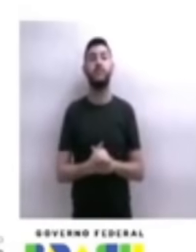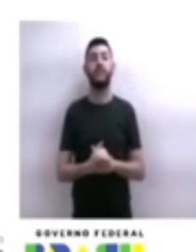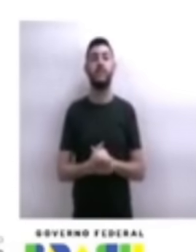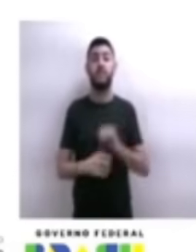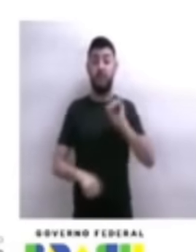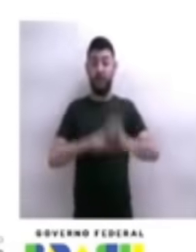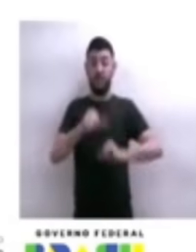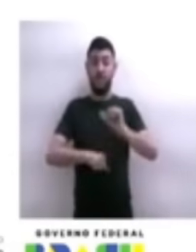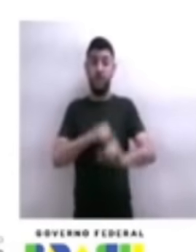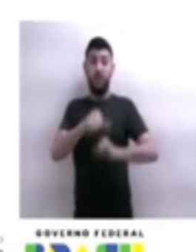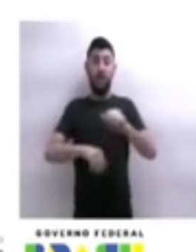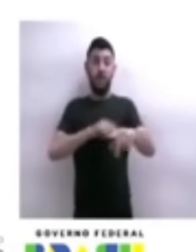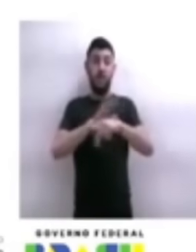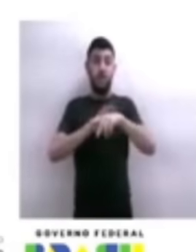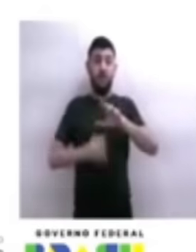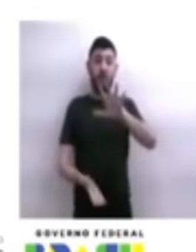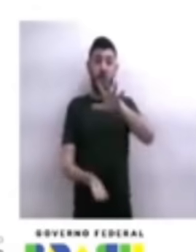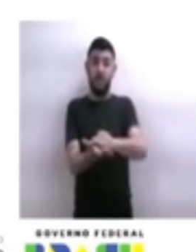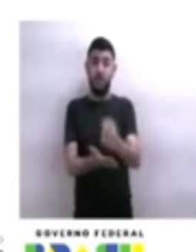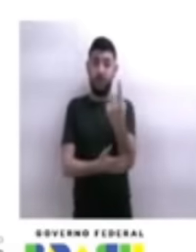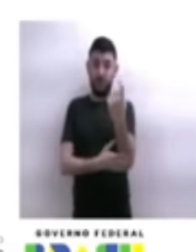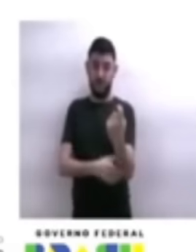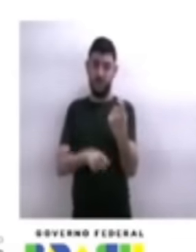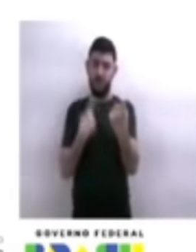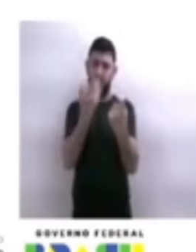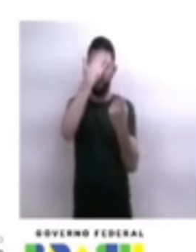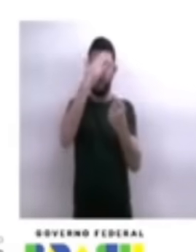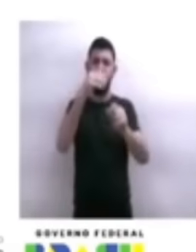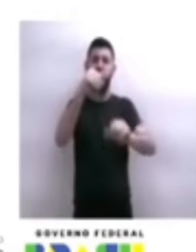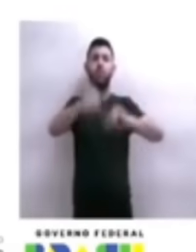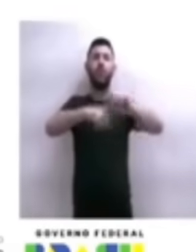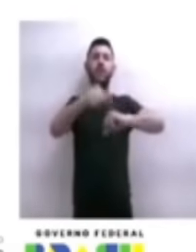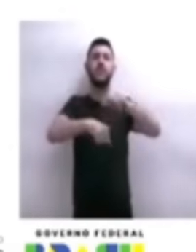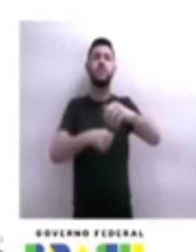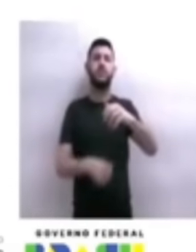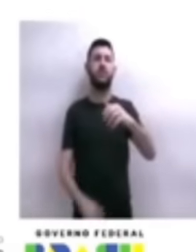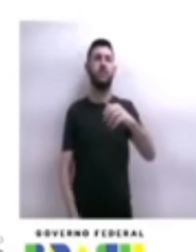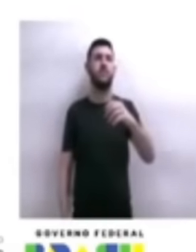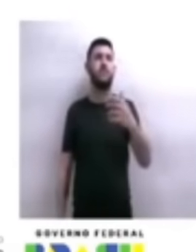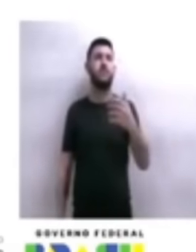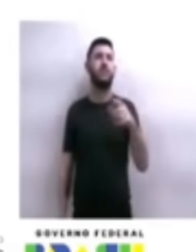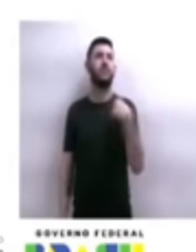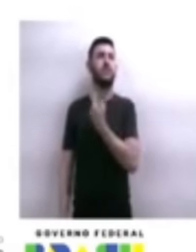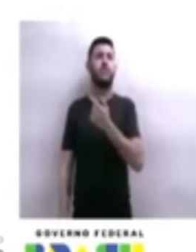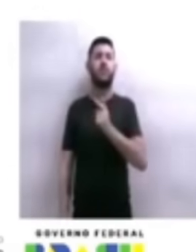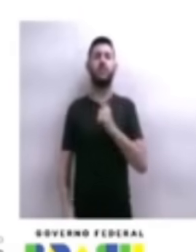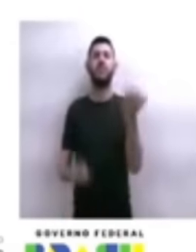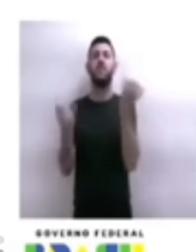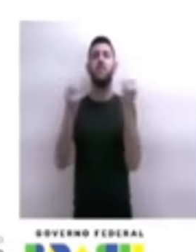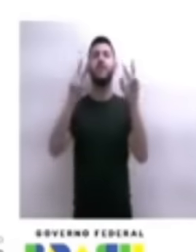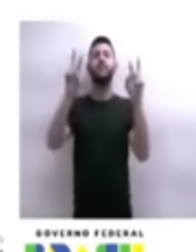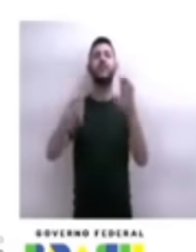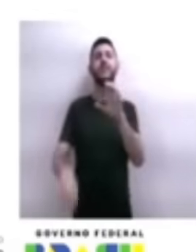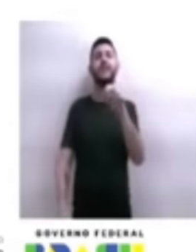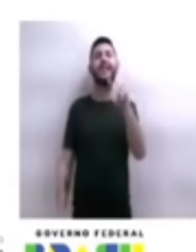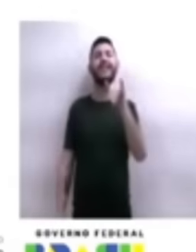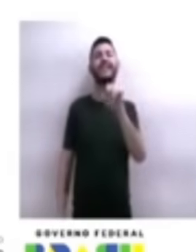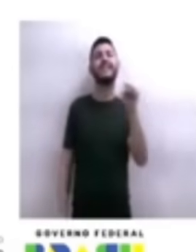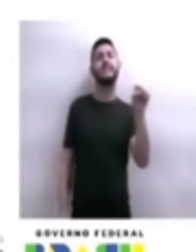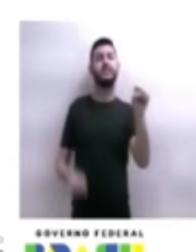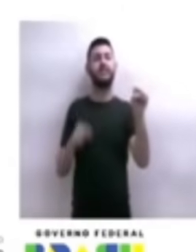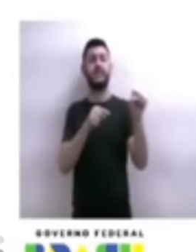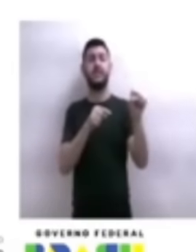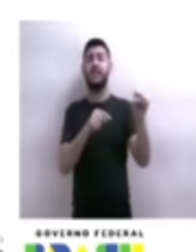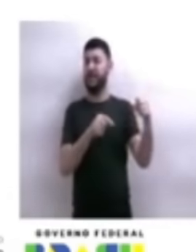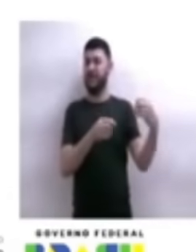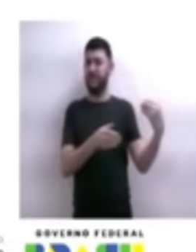único, a autorização automática, perdão, do cadastro único com as informações do CNIS, esse processo não foi